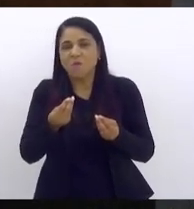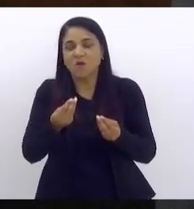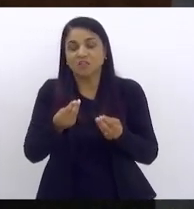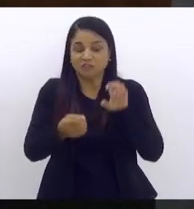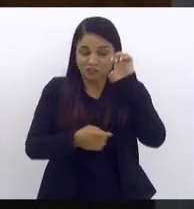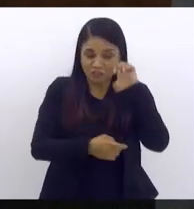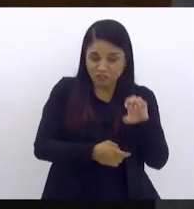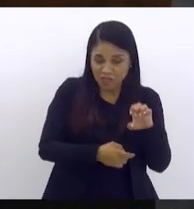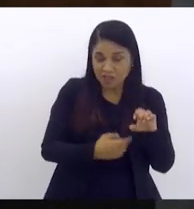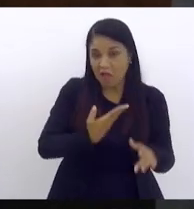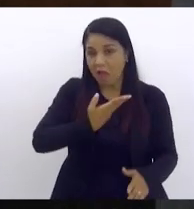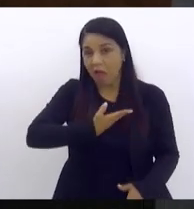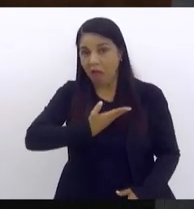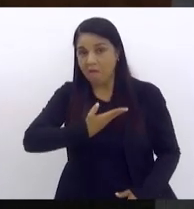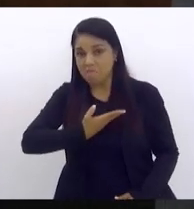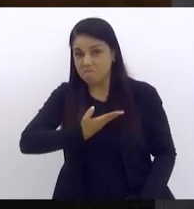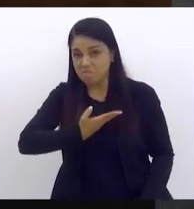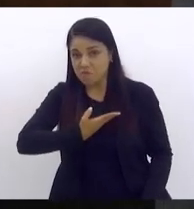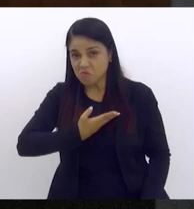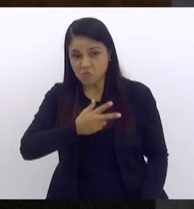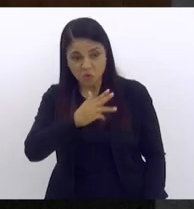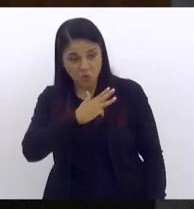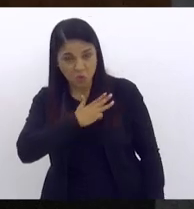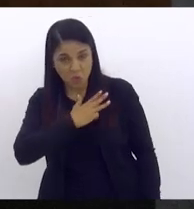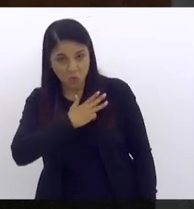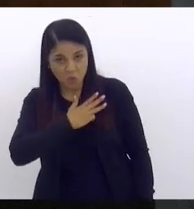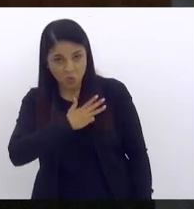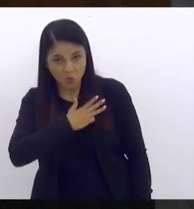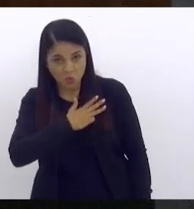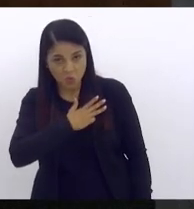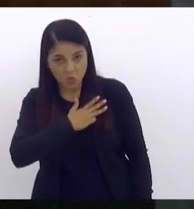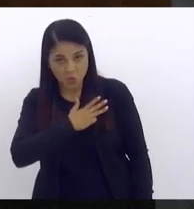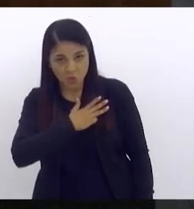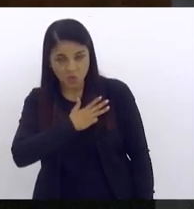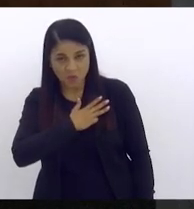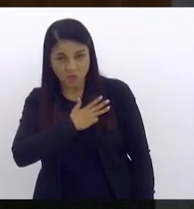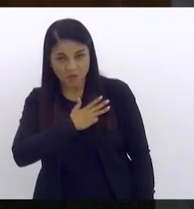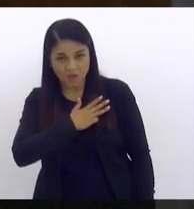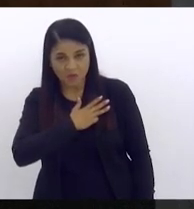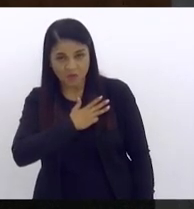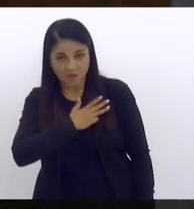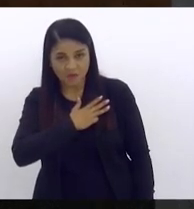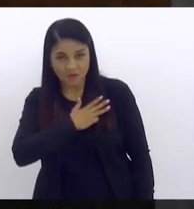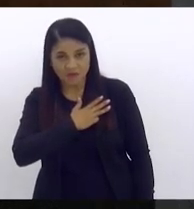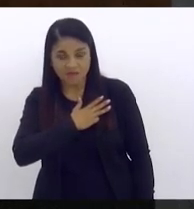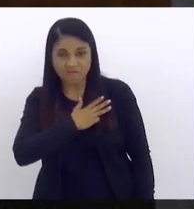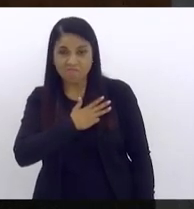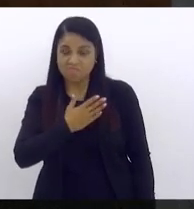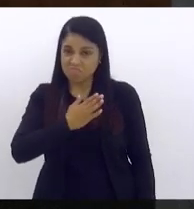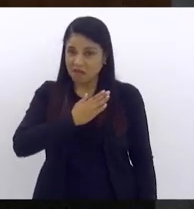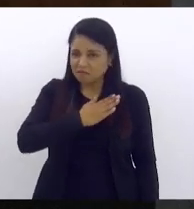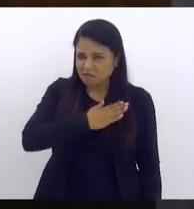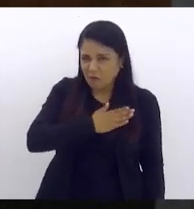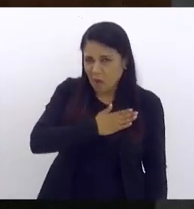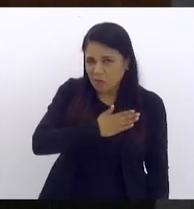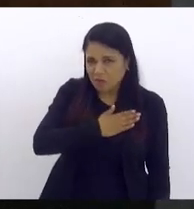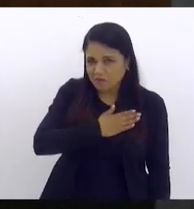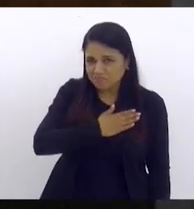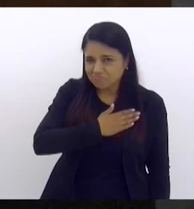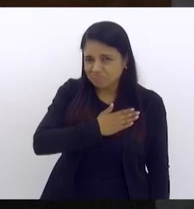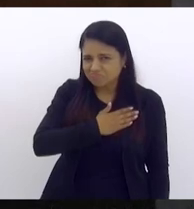do Lula, assim como ele é, e ainda ser patriota, né? É óbvio que ele está